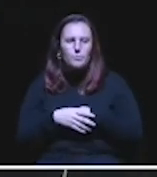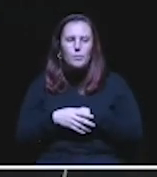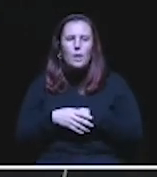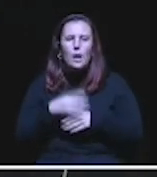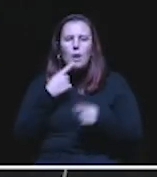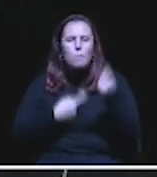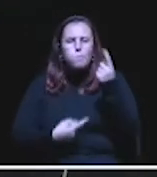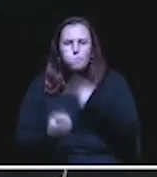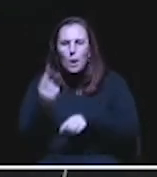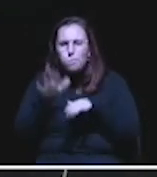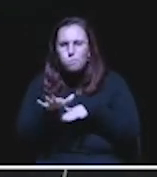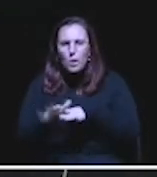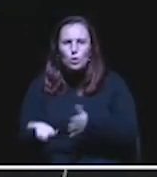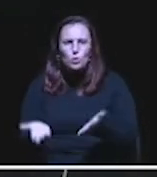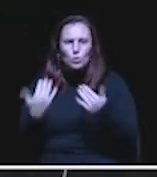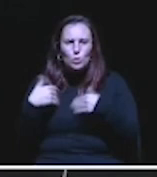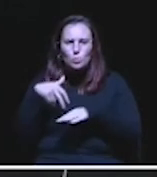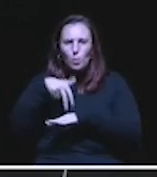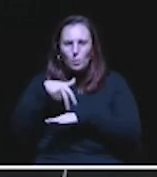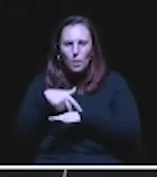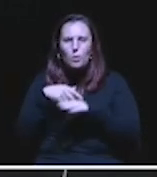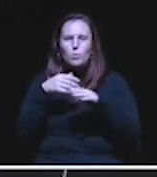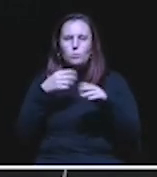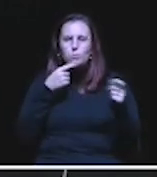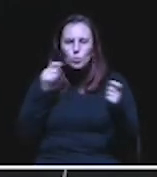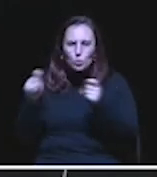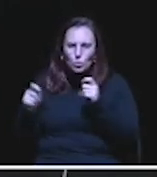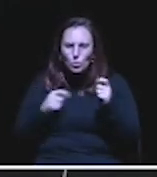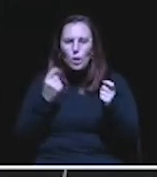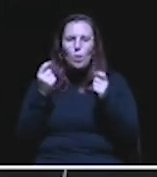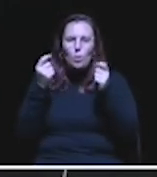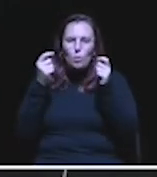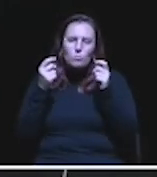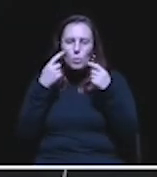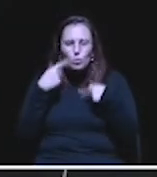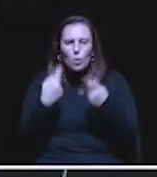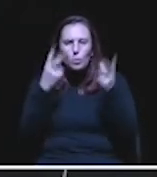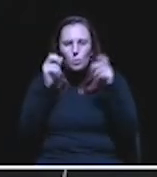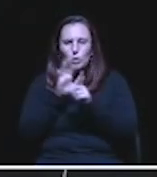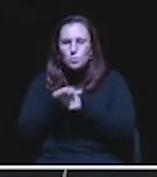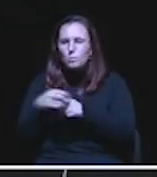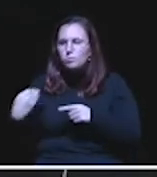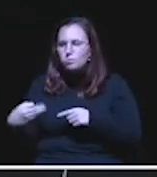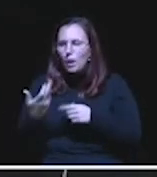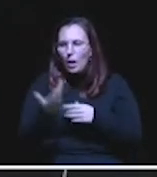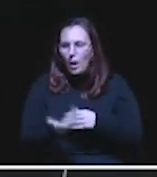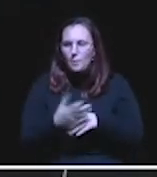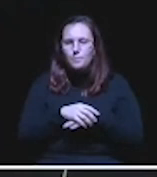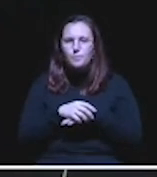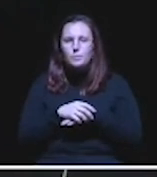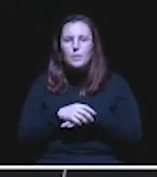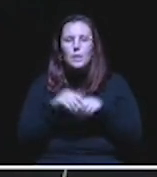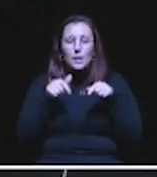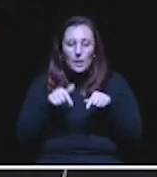ação de protesto trouxe para o palco e para a discussão pública esta discriminação constante. A violência com que este processo foi,